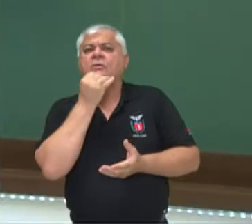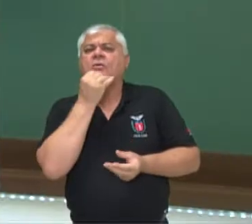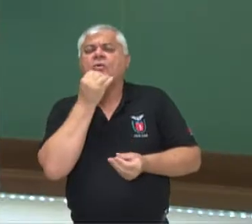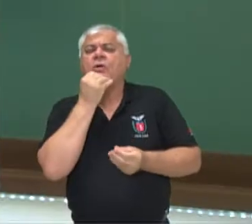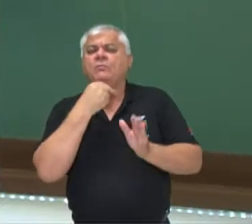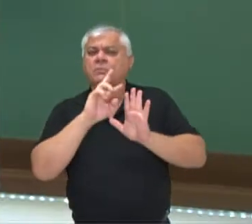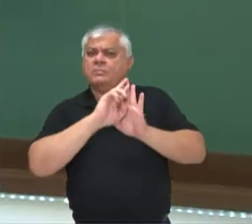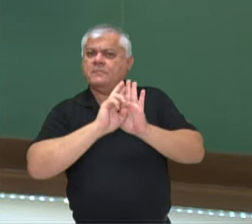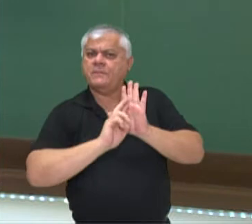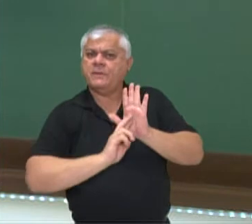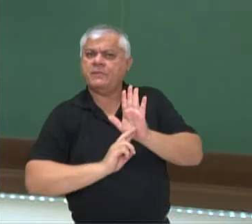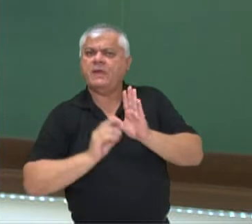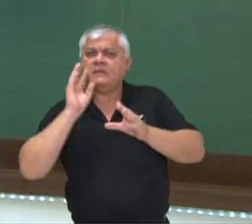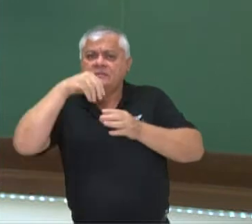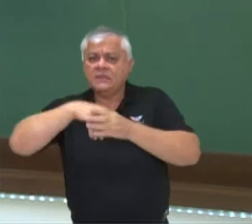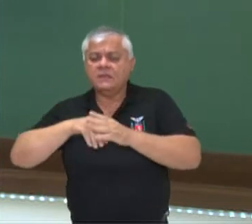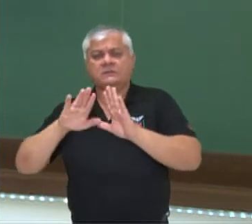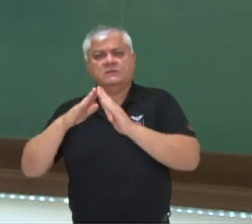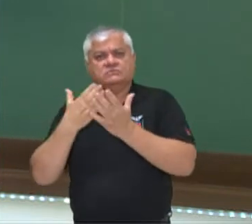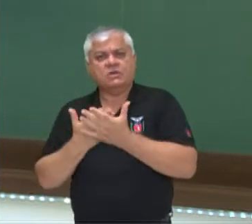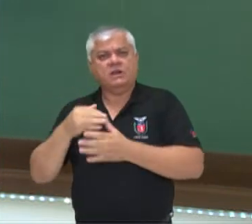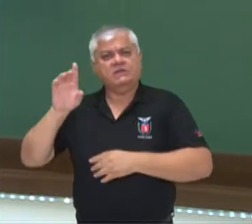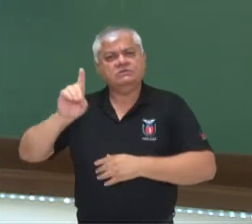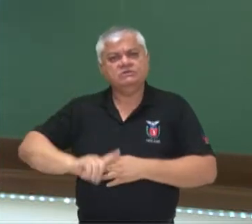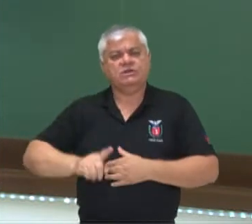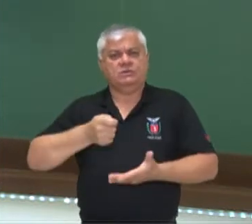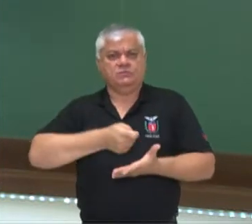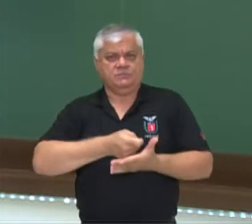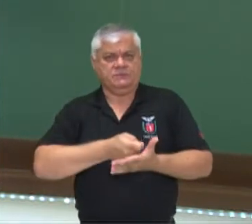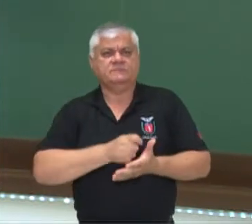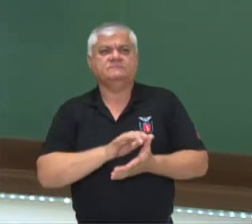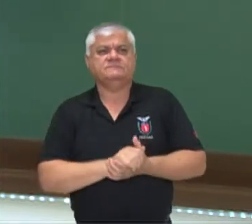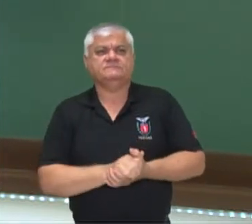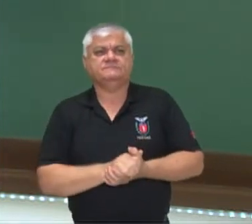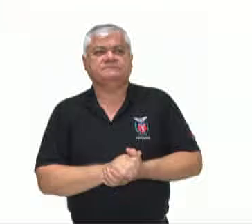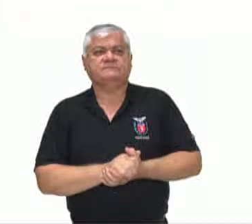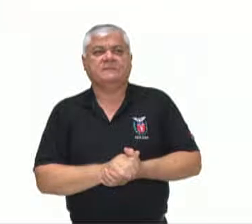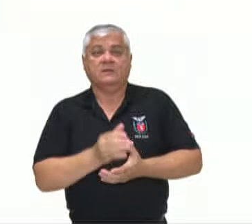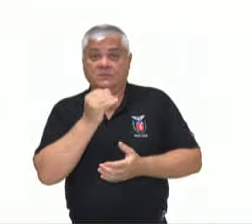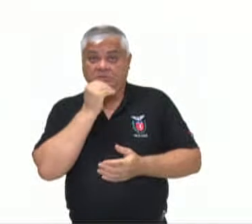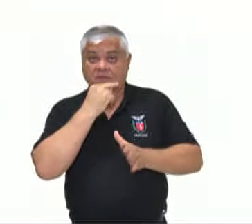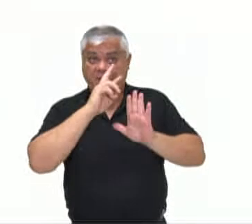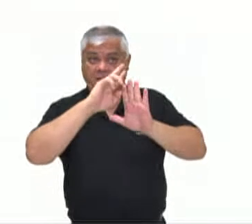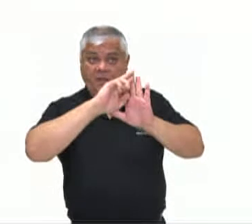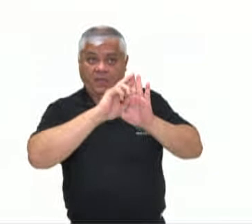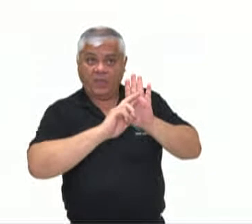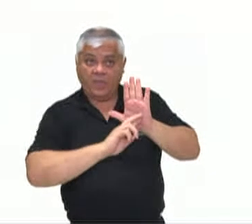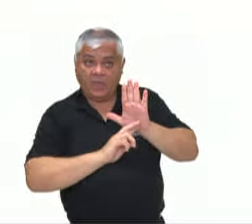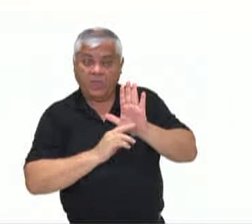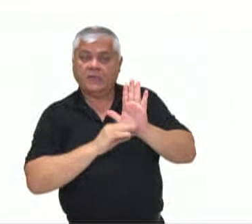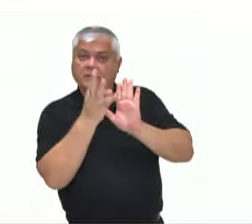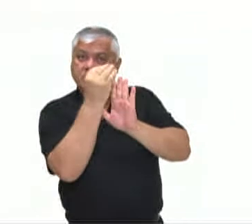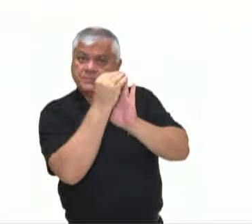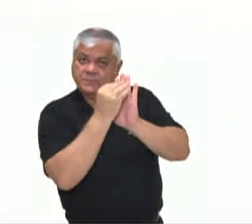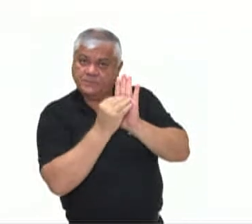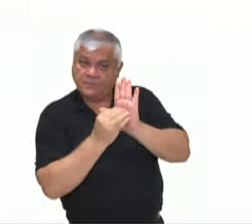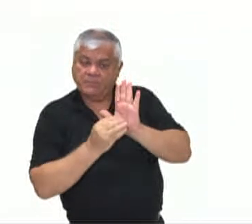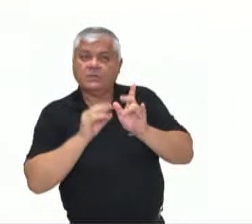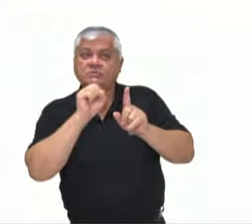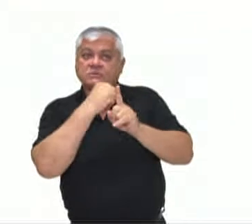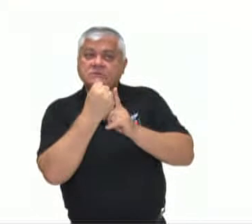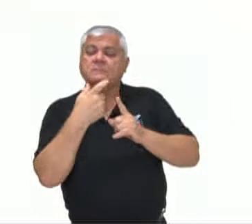aí as relações dentro da escola, os nossos direitos e deveres, né? Então aqui, ó, as regras construídas socialmente